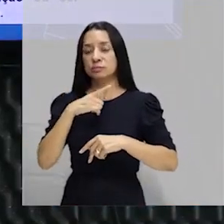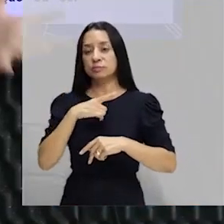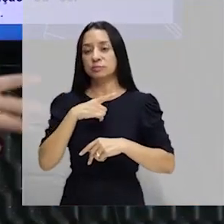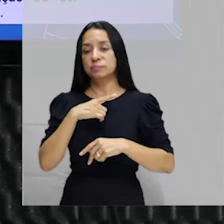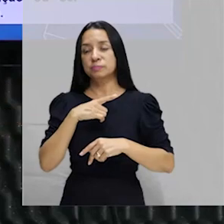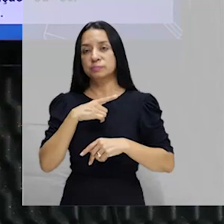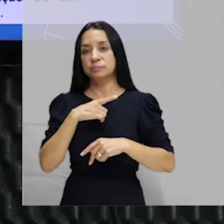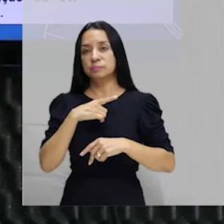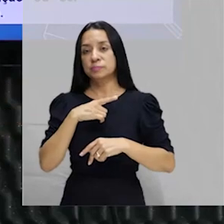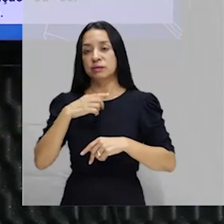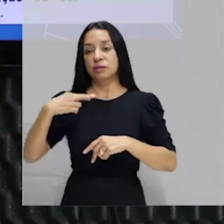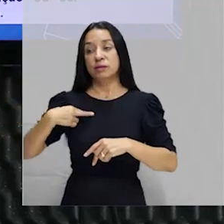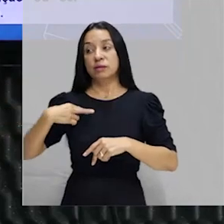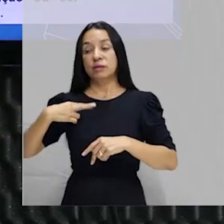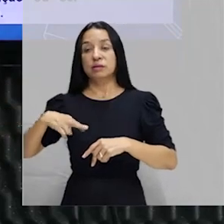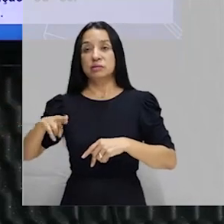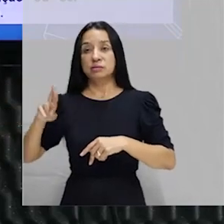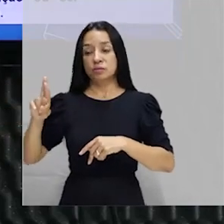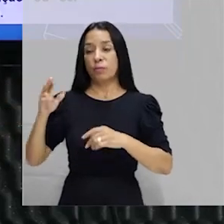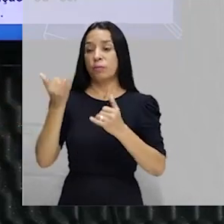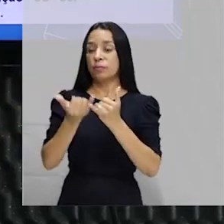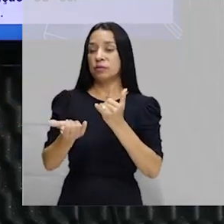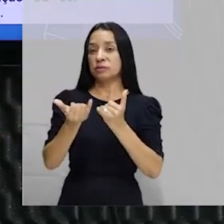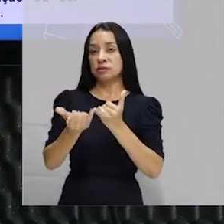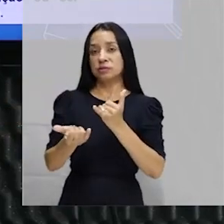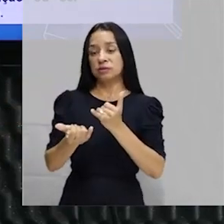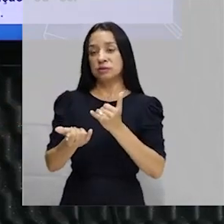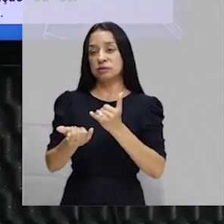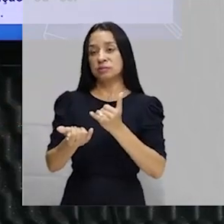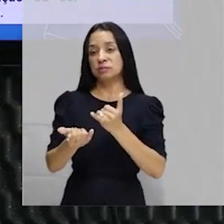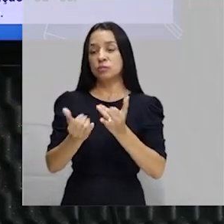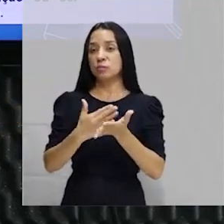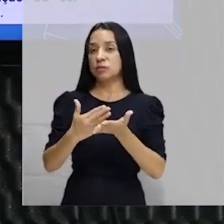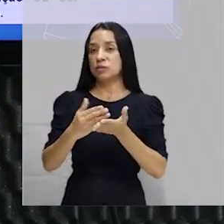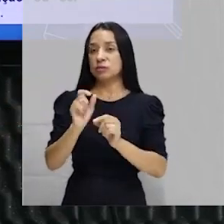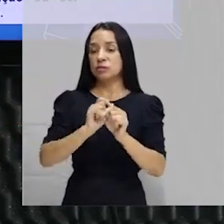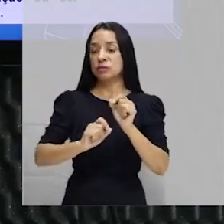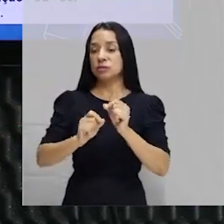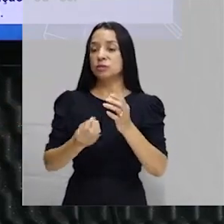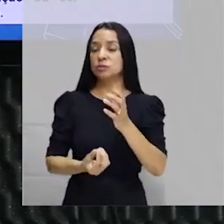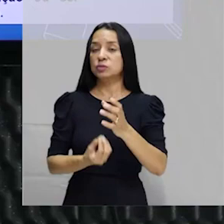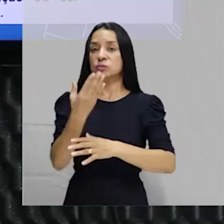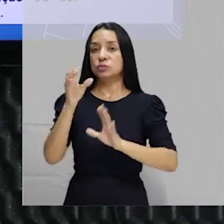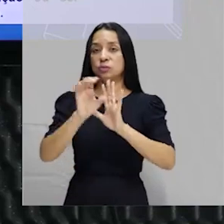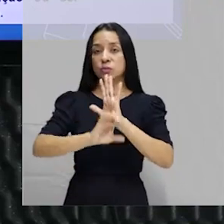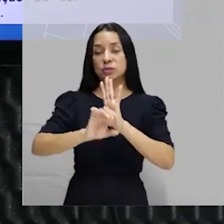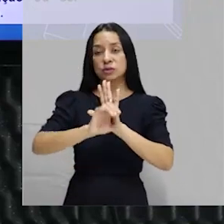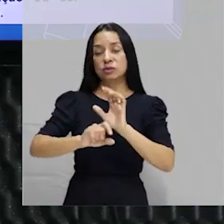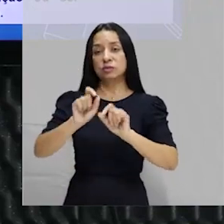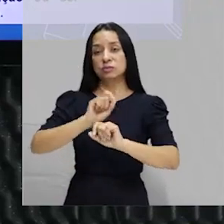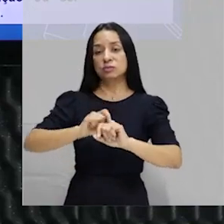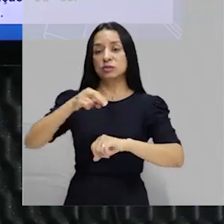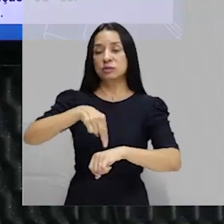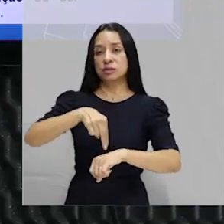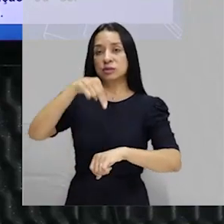nação ou é país? Veja bem, galera, vou até voltar aqui no texto. Ele fala, né? É um mesmo povo que vai ter um sentimento